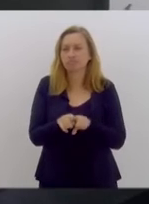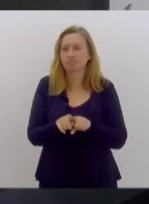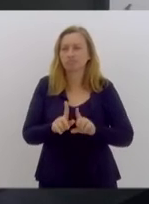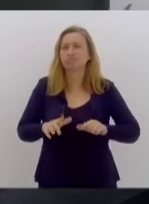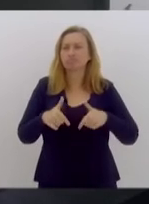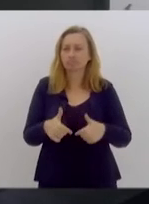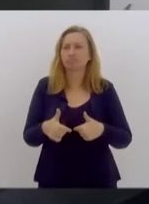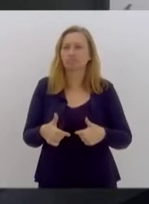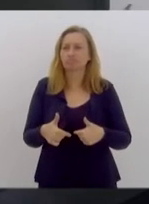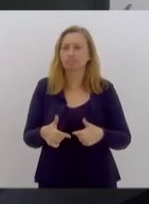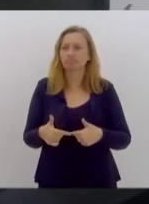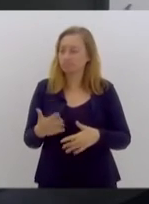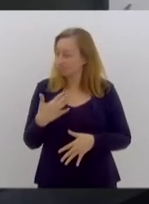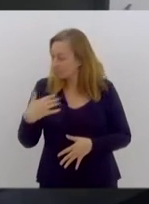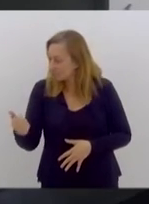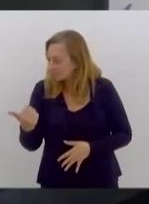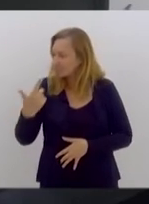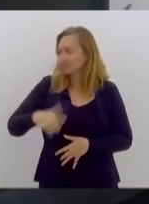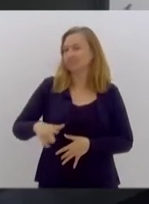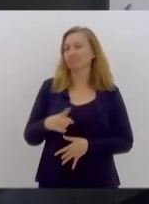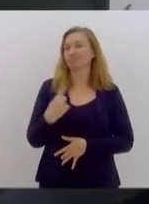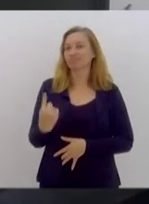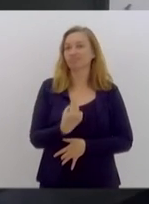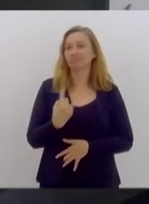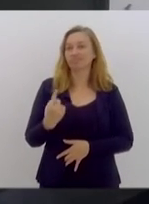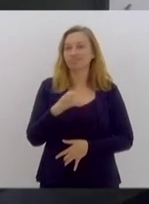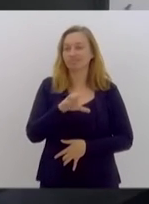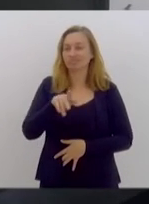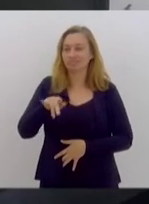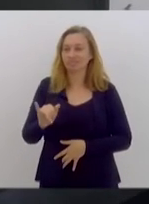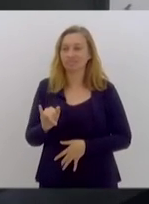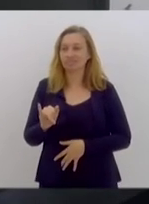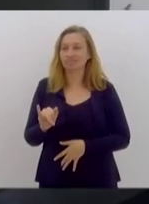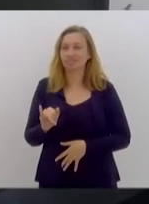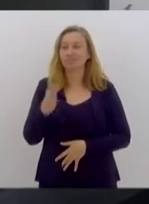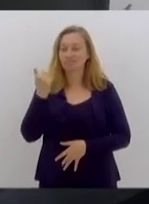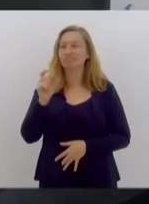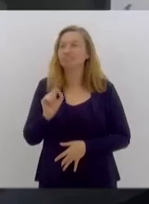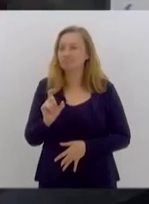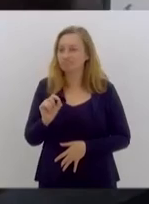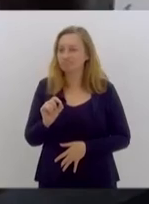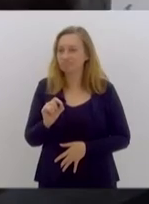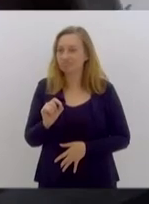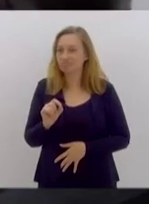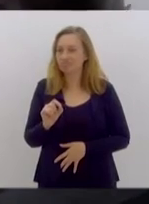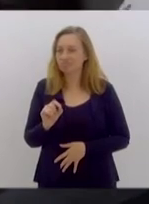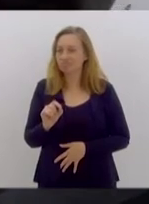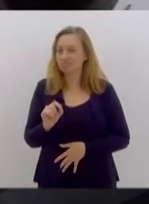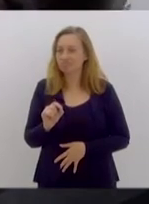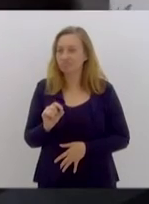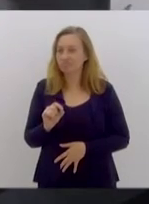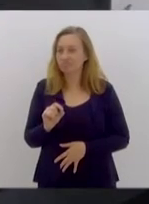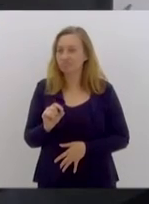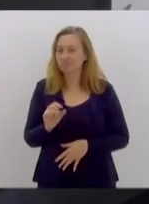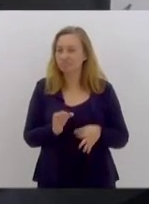baú chama a gente de novo essa sempre foi chamada que era chamada